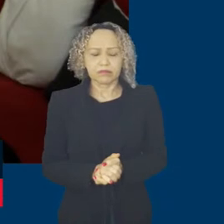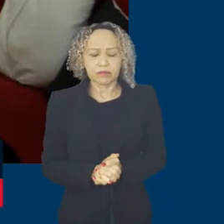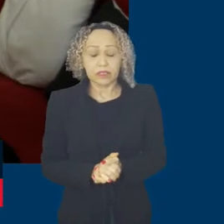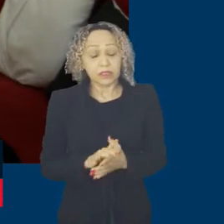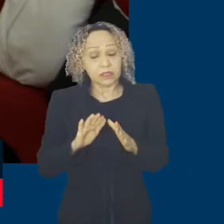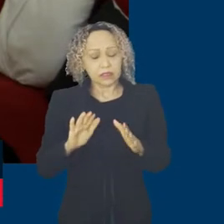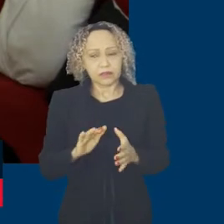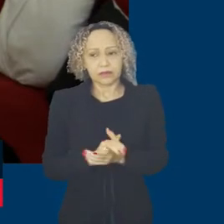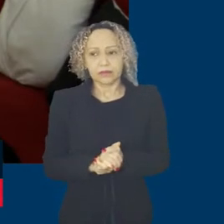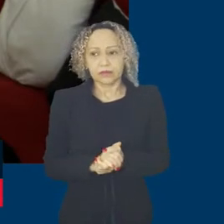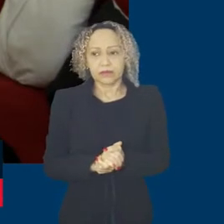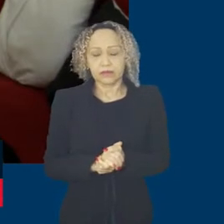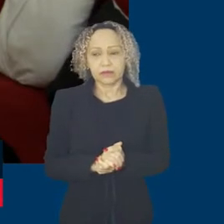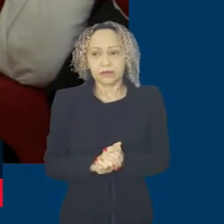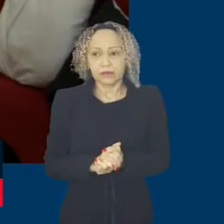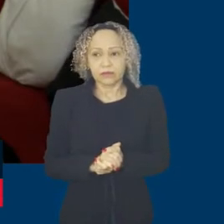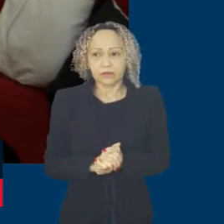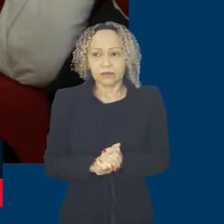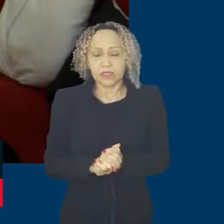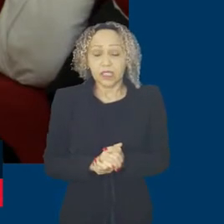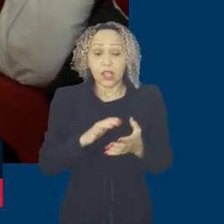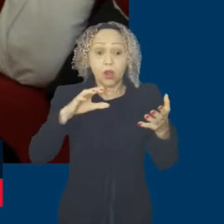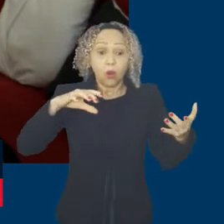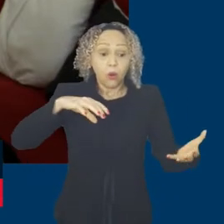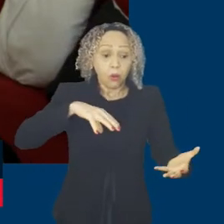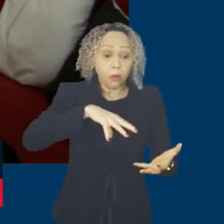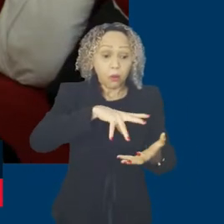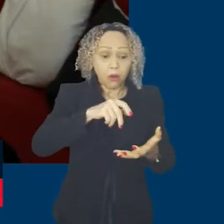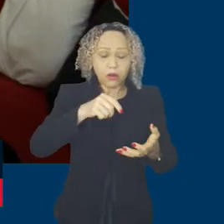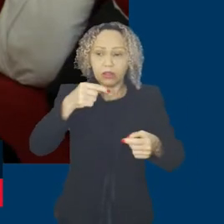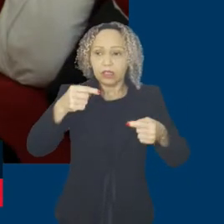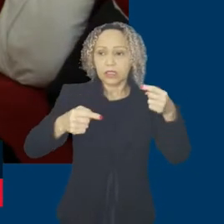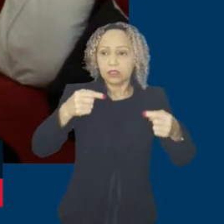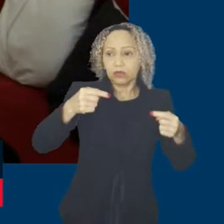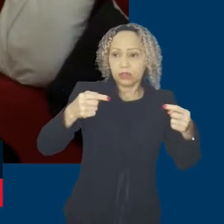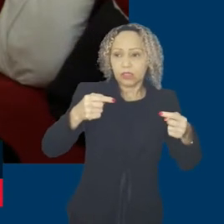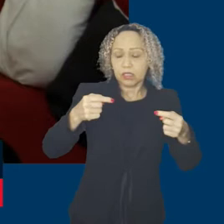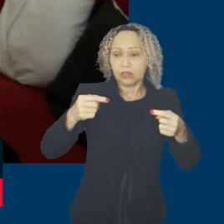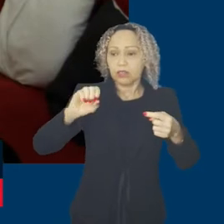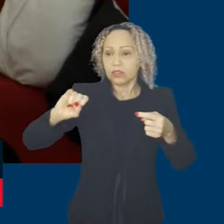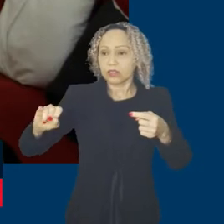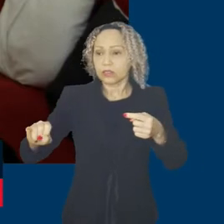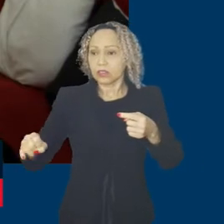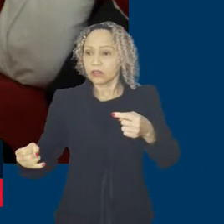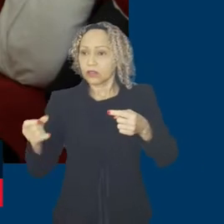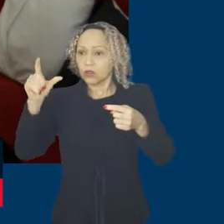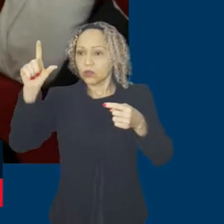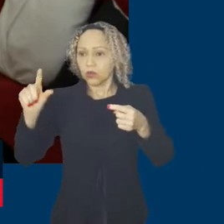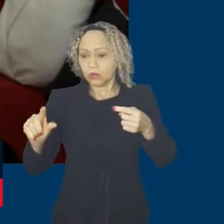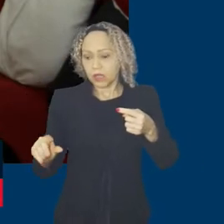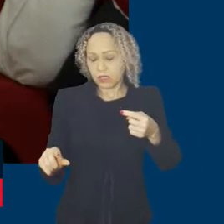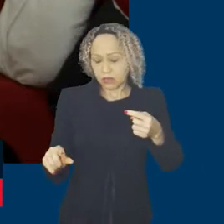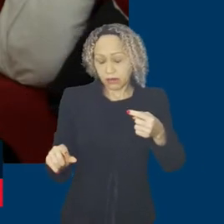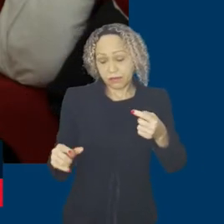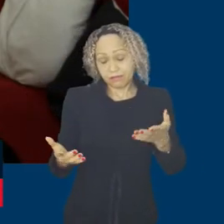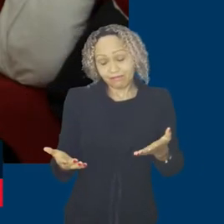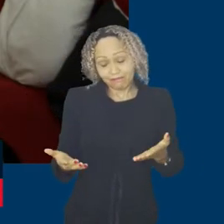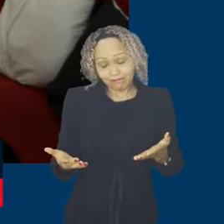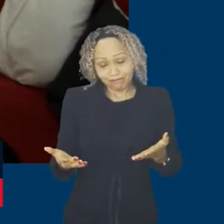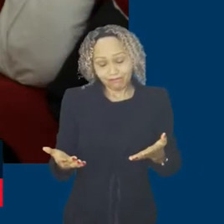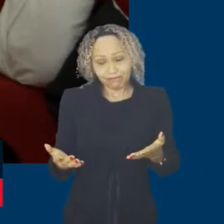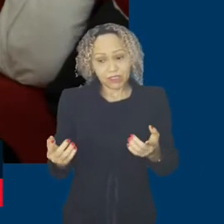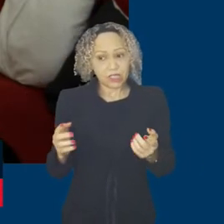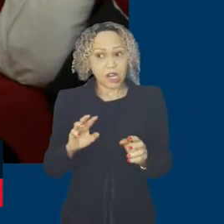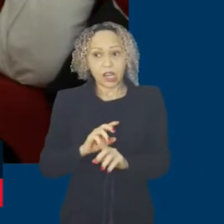experiência internacional. Ou seja, o mundo está discutindo a necessidade de se baixar os juros e não o contrário. Mas é como a gente lembrou